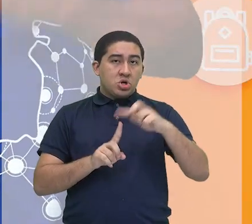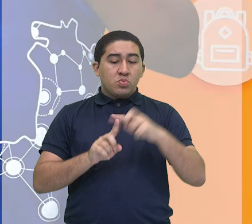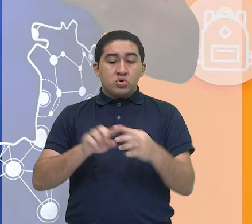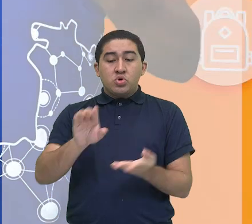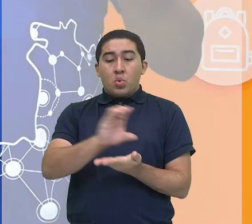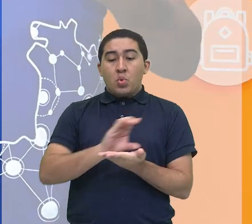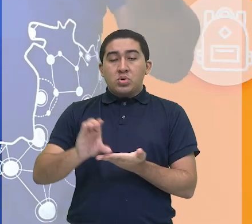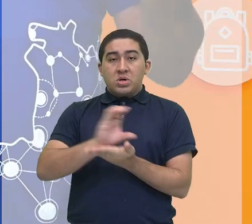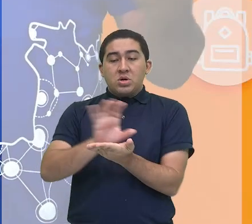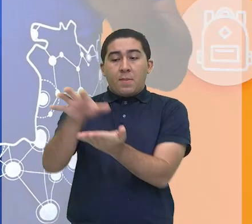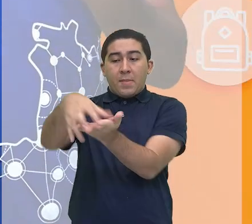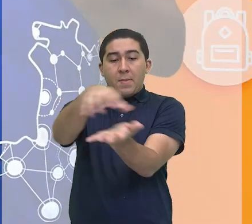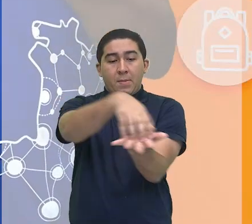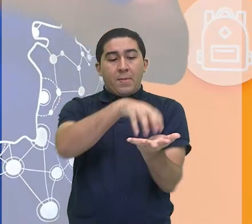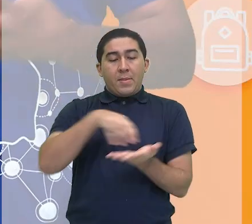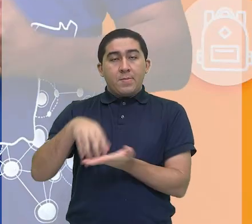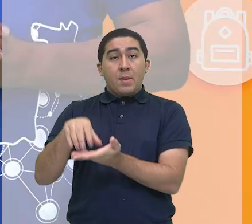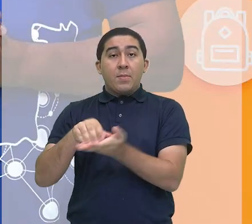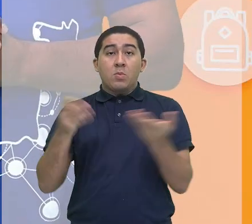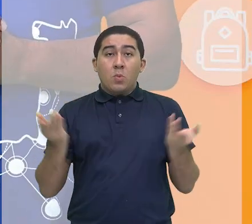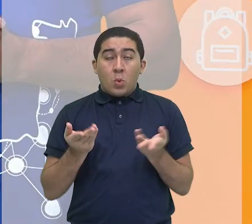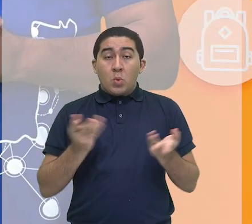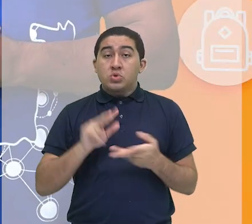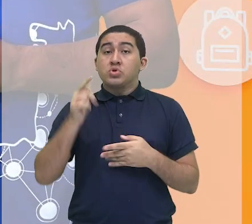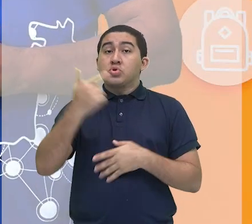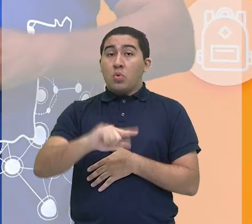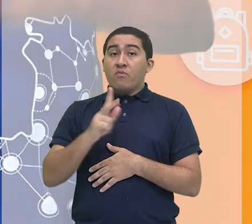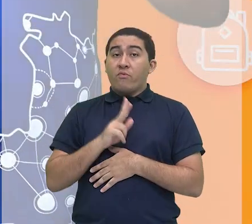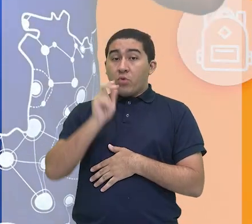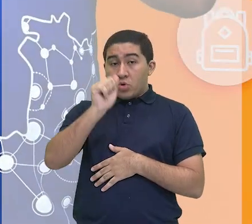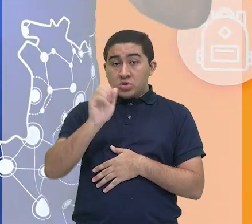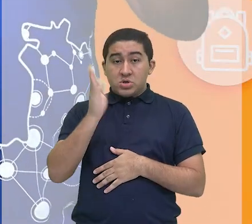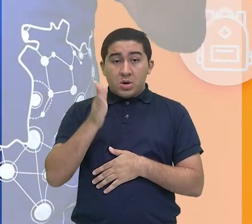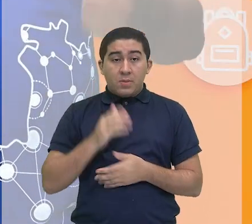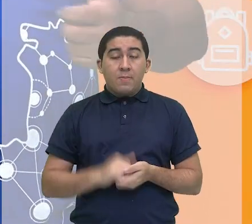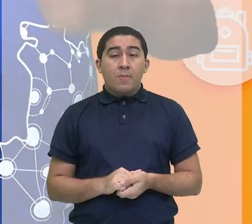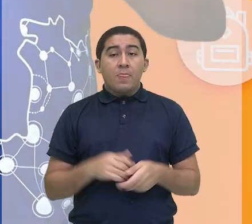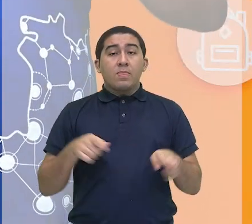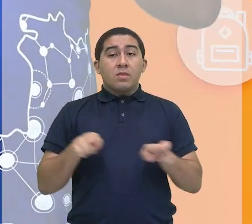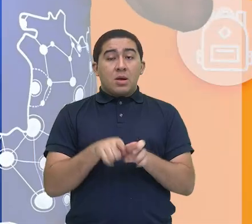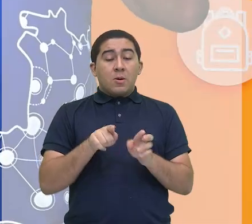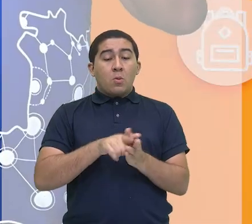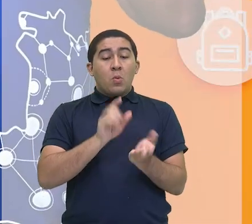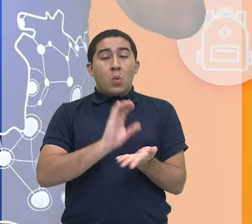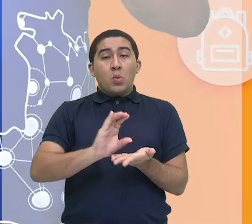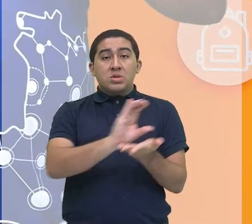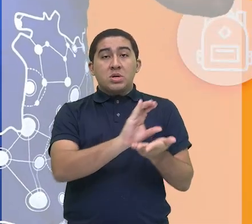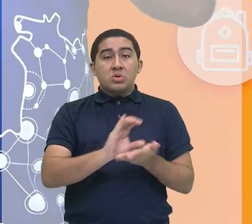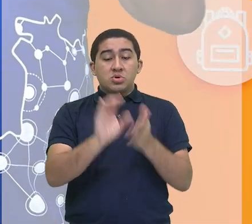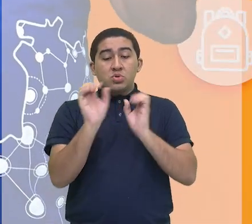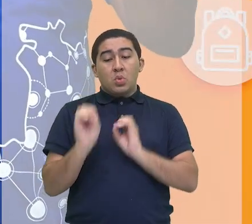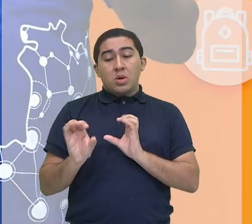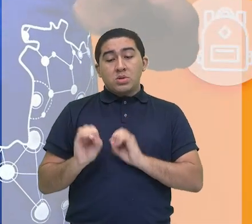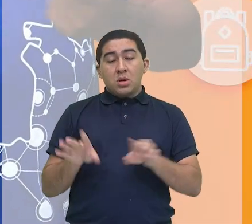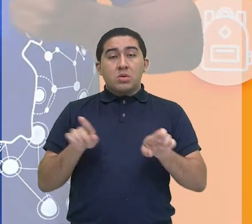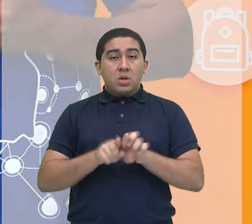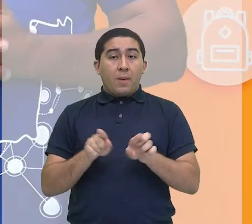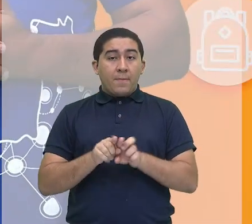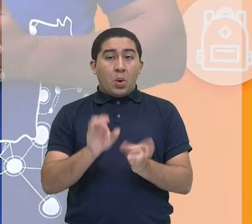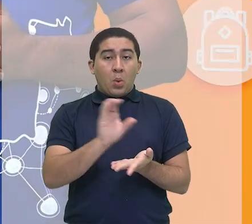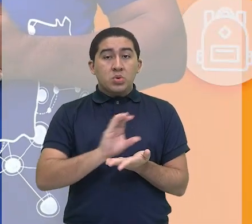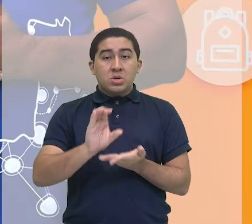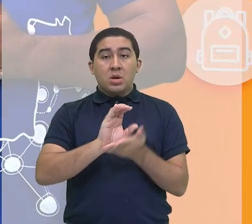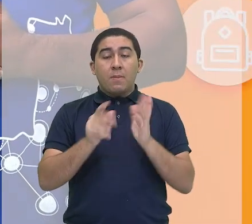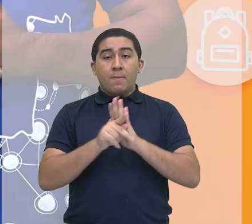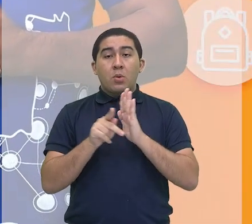distribuídos, né? Hoje está se fortificando novamente, né, os conselhos, conselho de educação, na educação, conselho